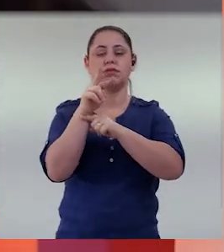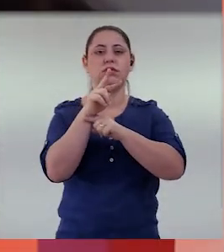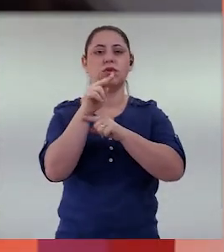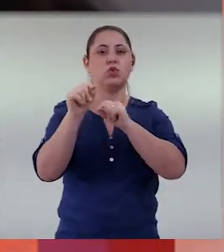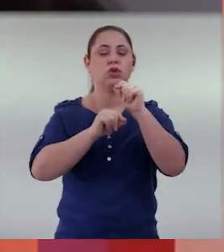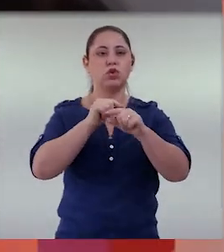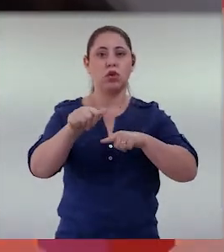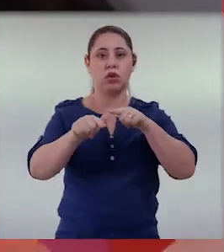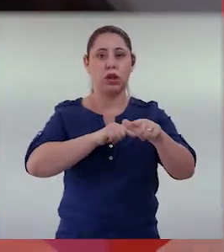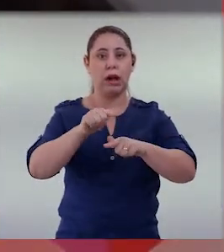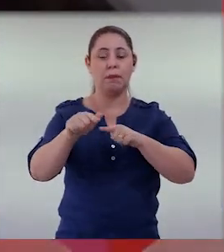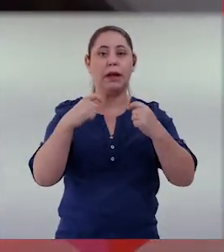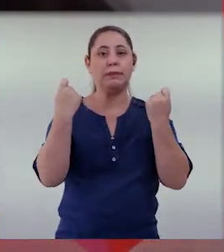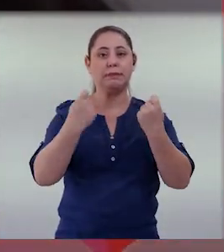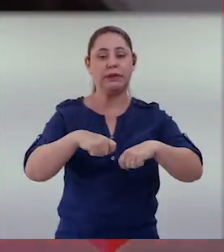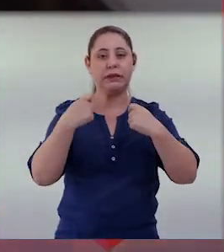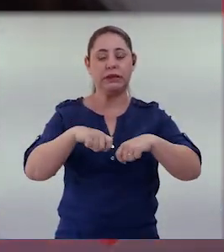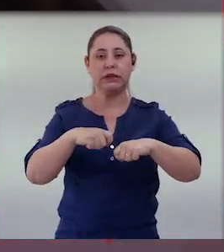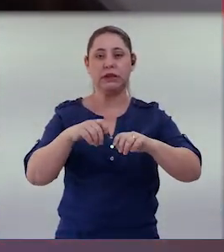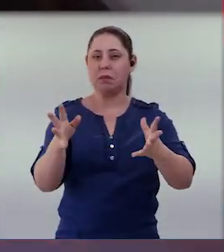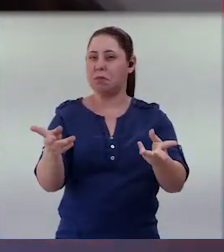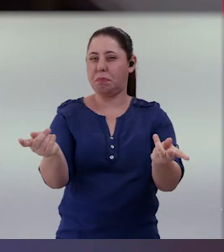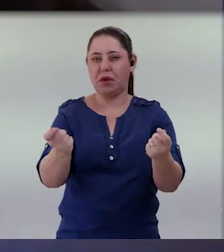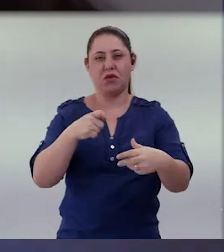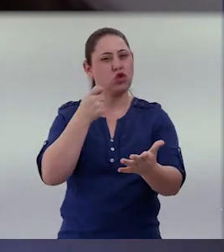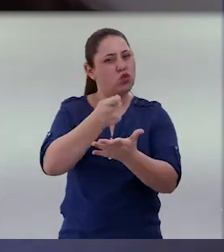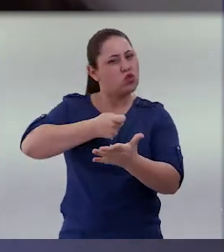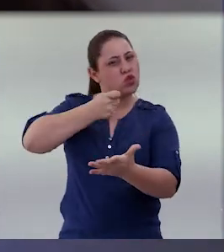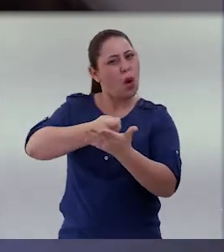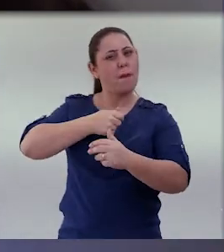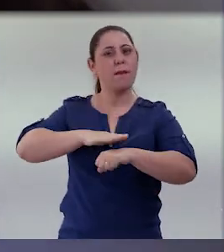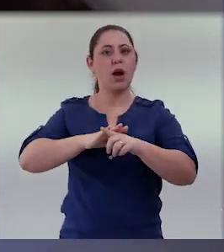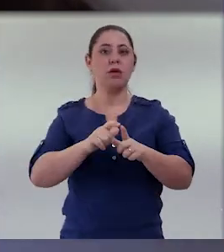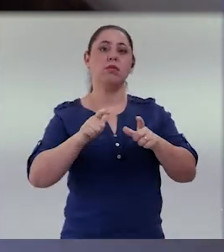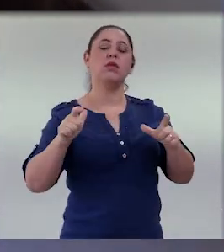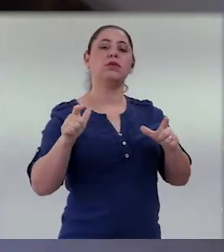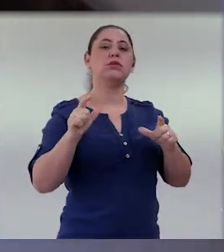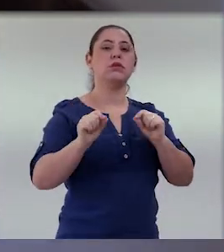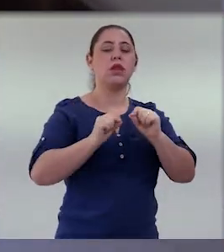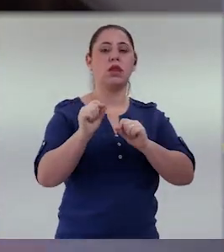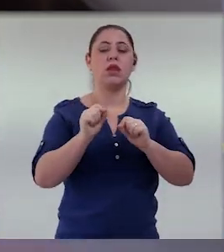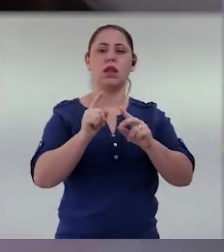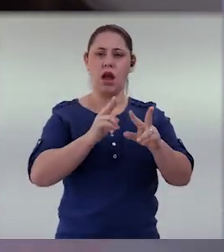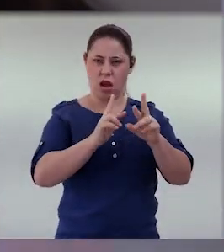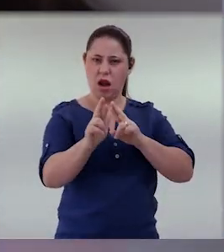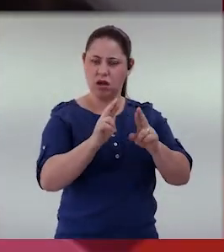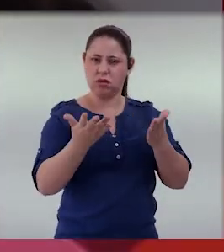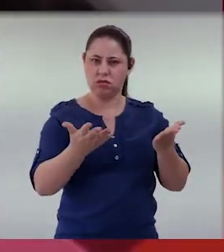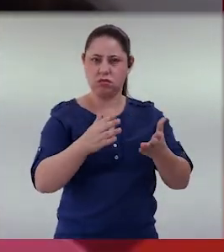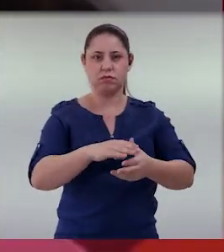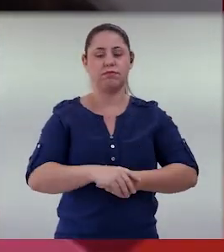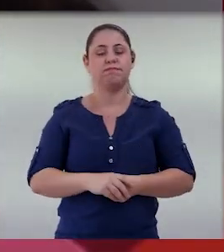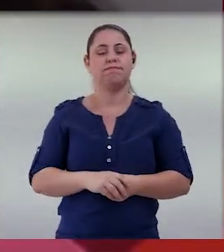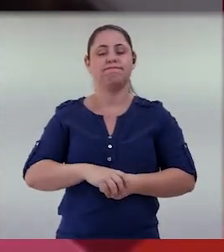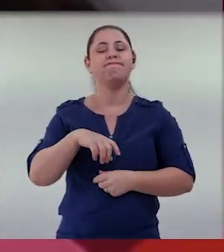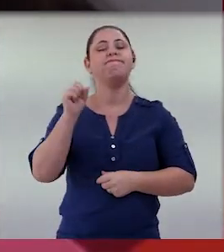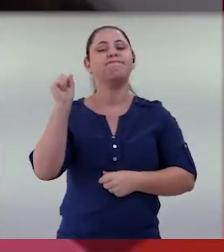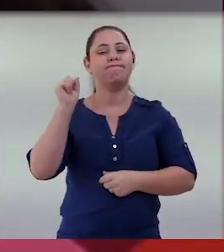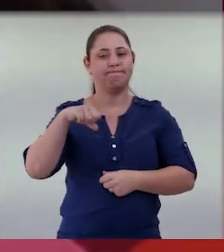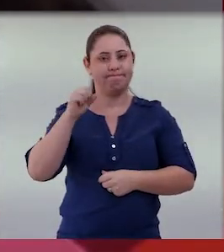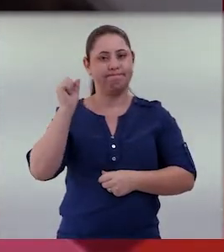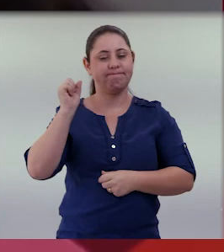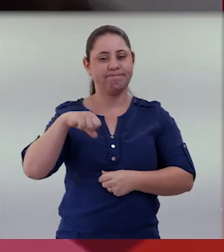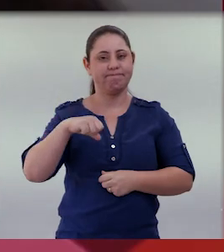vigiadas, o rendimento delas no trabalho também é uma cobrança muito maior. Tudo isso tem